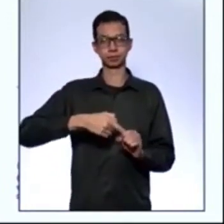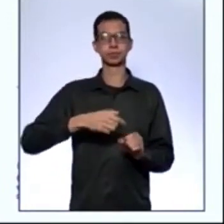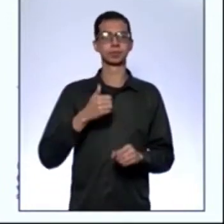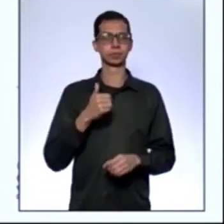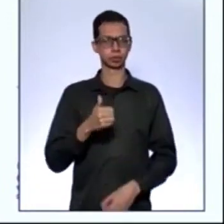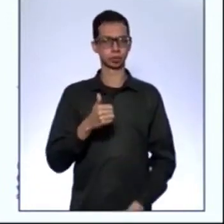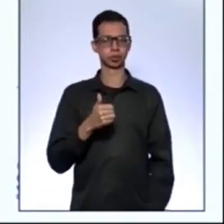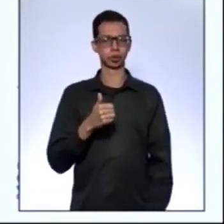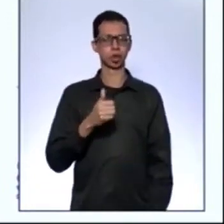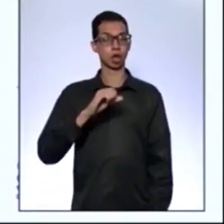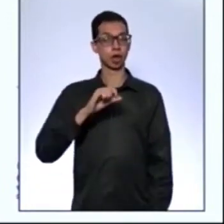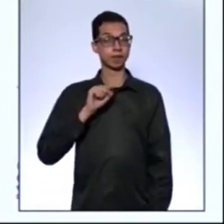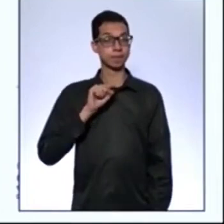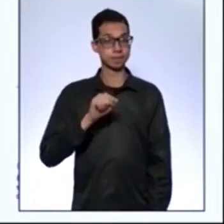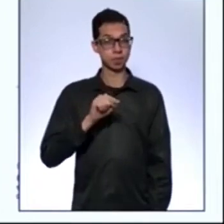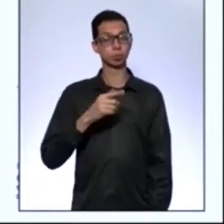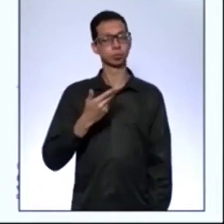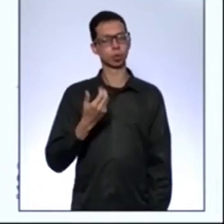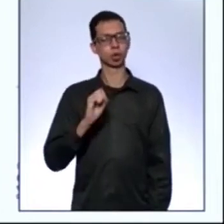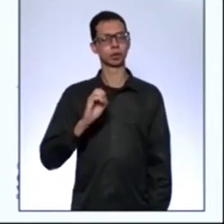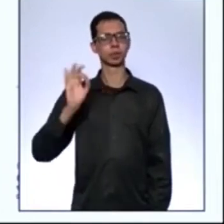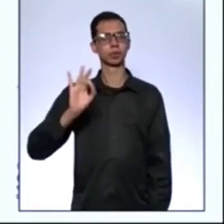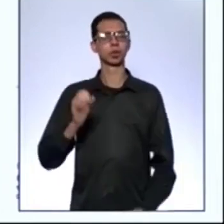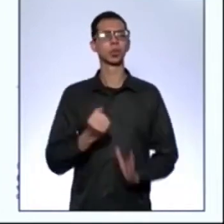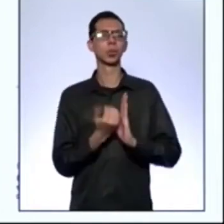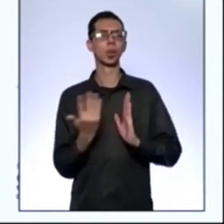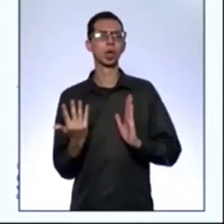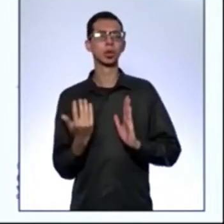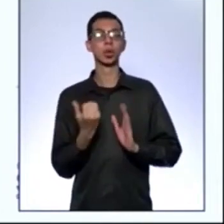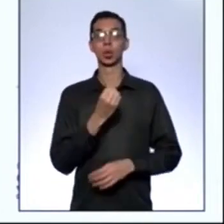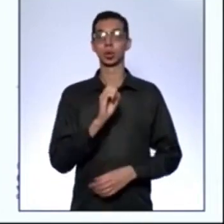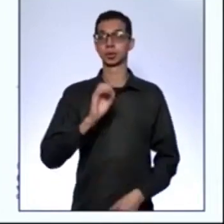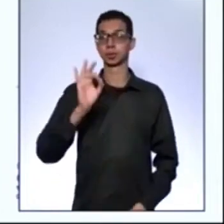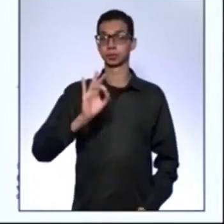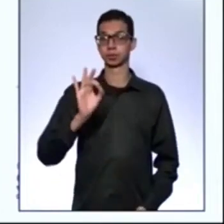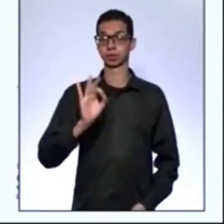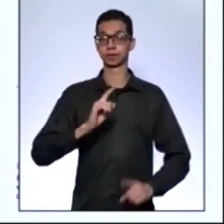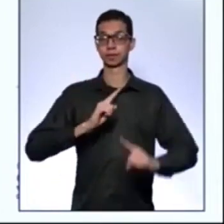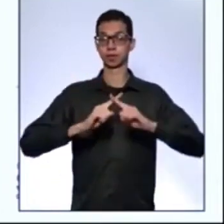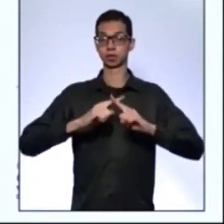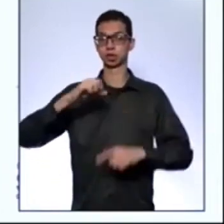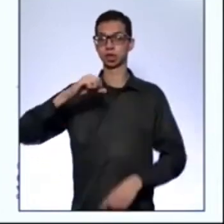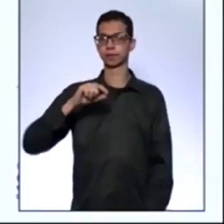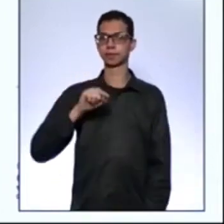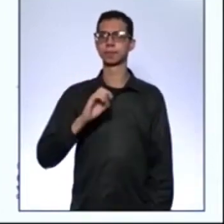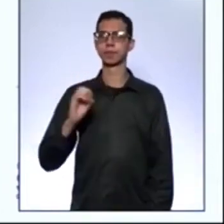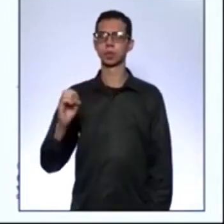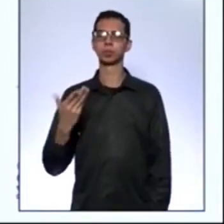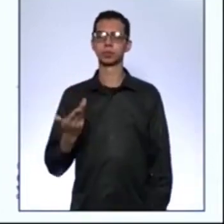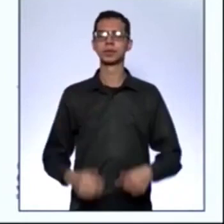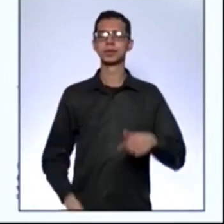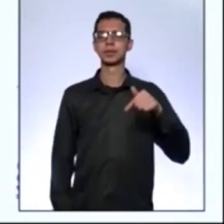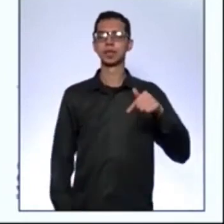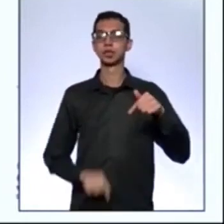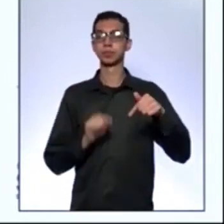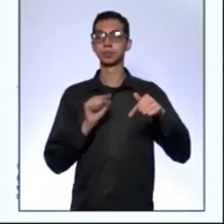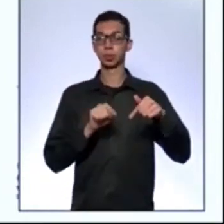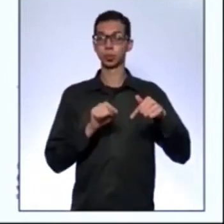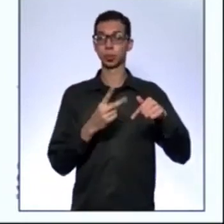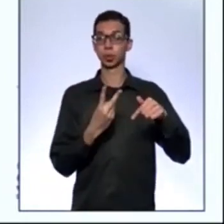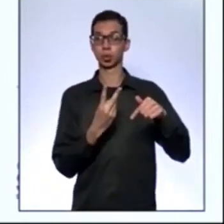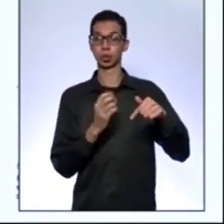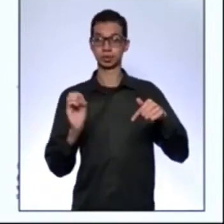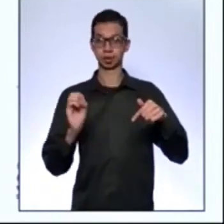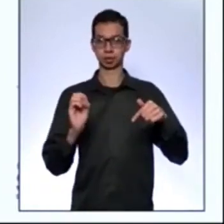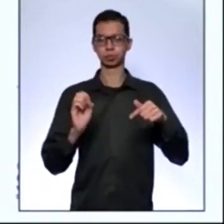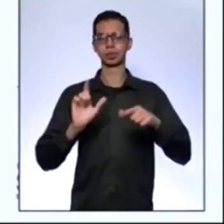9 mil Aí você faz a continha né oitenta por cento vezes 9000 vai dar certo e 1.200 litros de